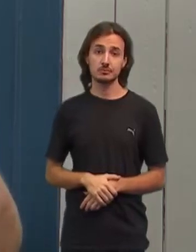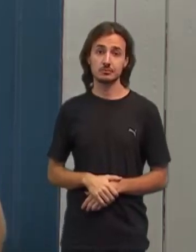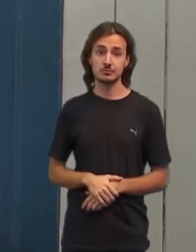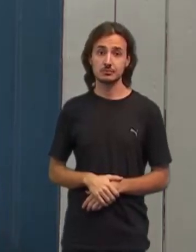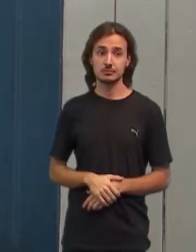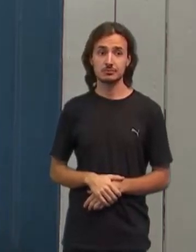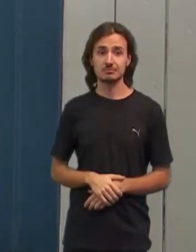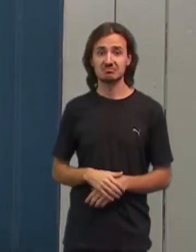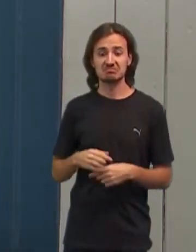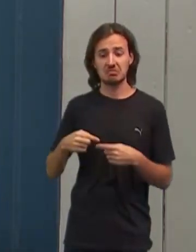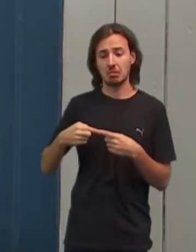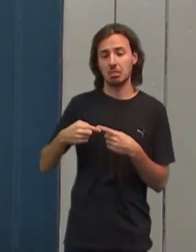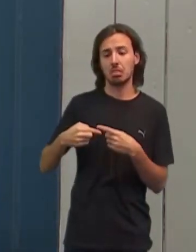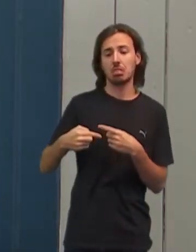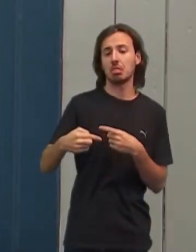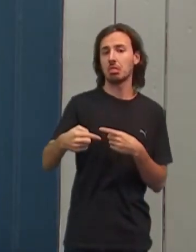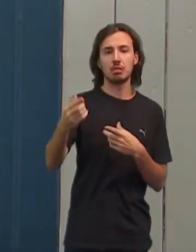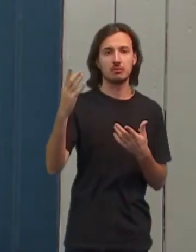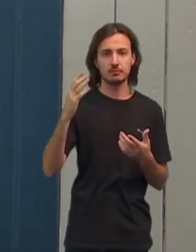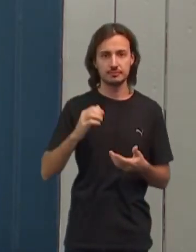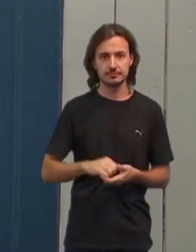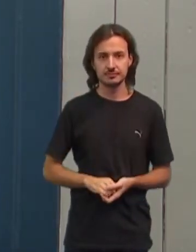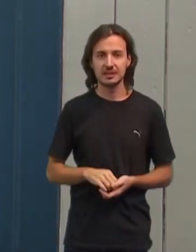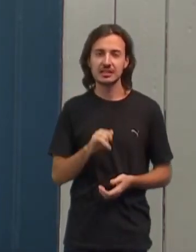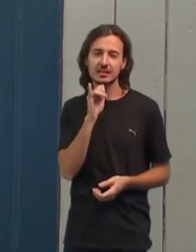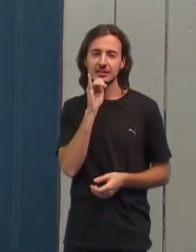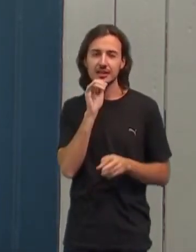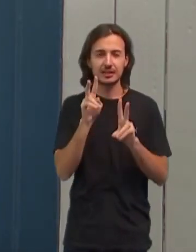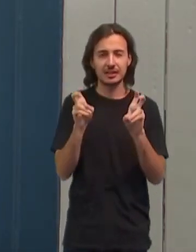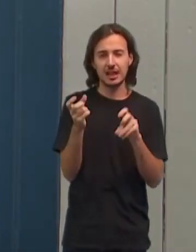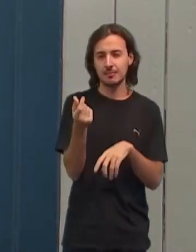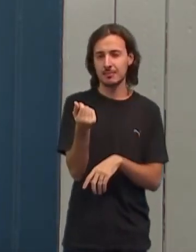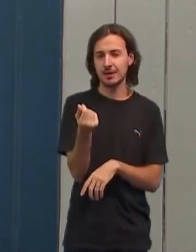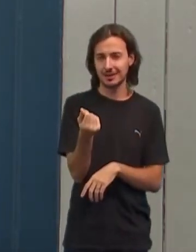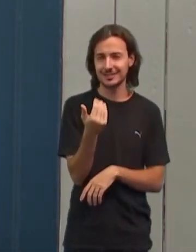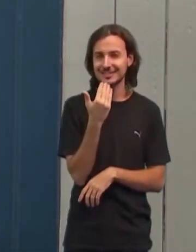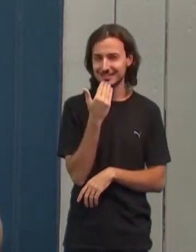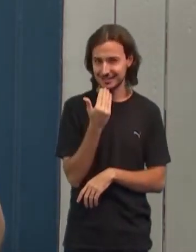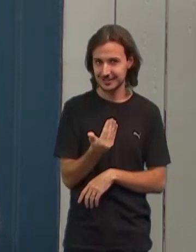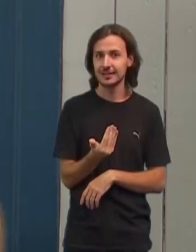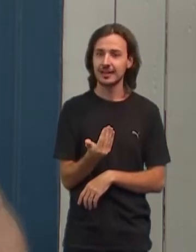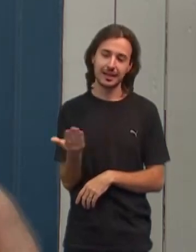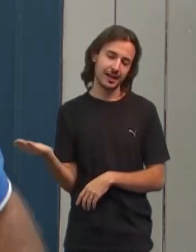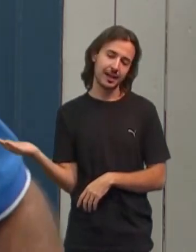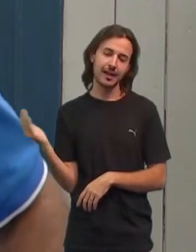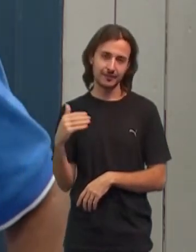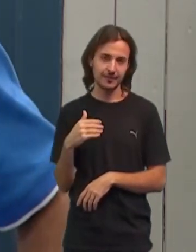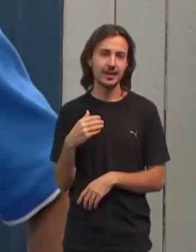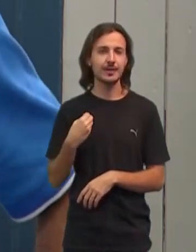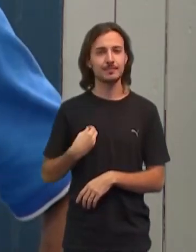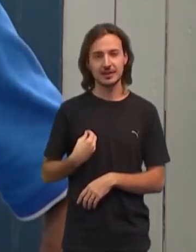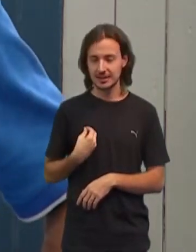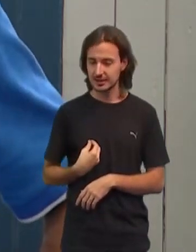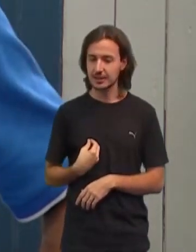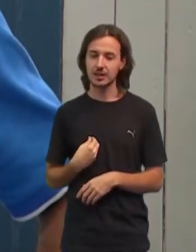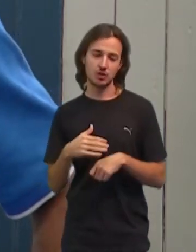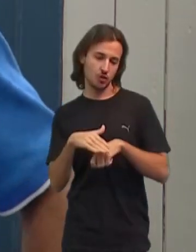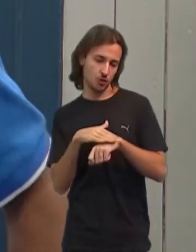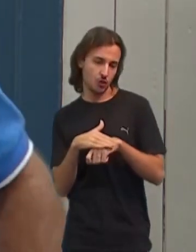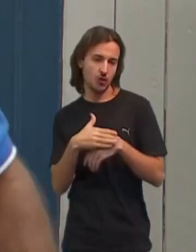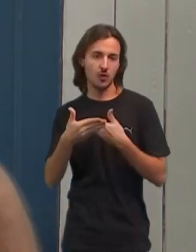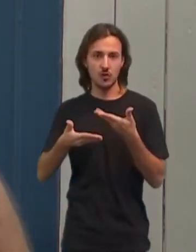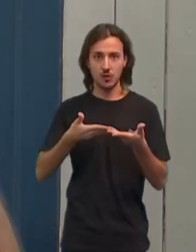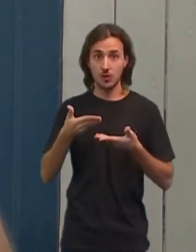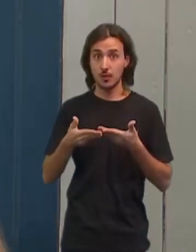Ficam aqui a semana inteira quando a questão é empréstimo. Vem todos os secretários aqui conversar conosco. Mas na hora de tratar